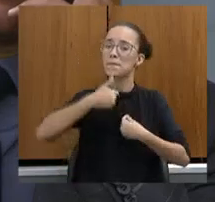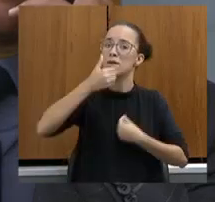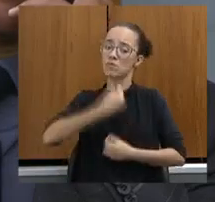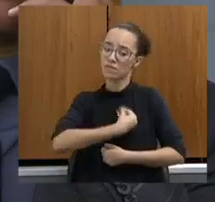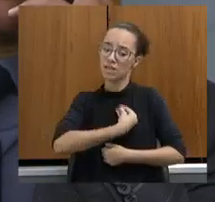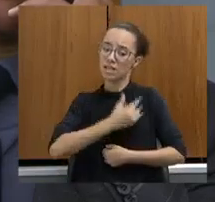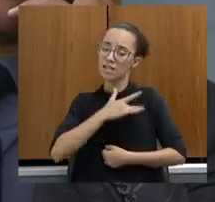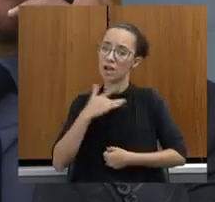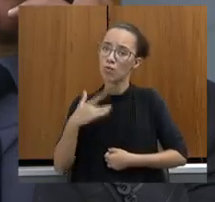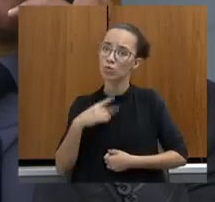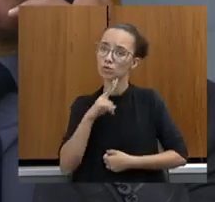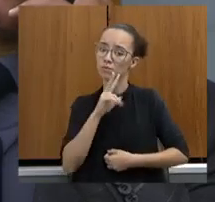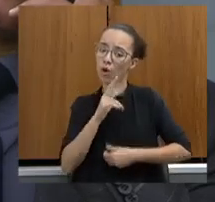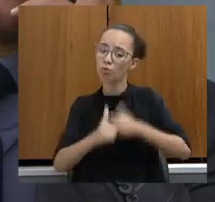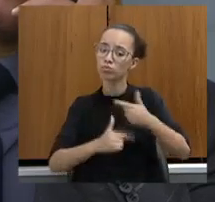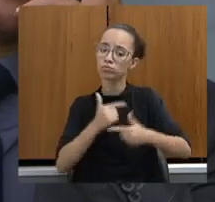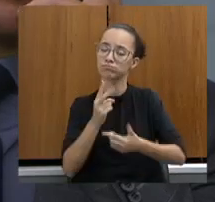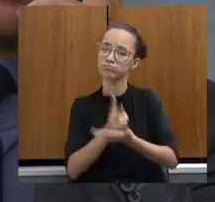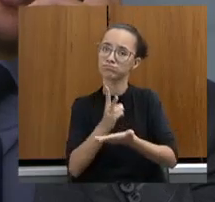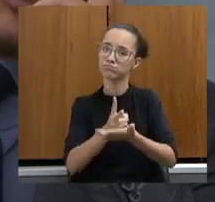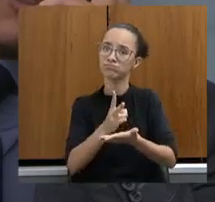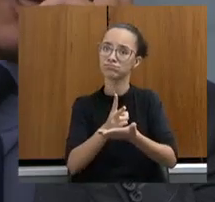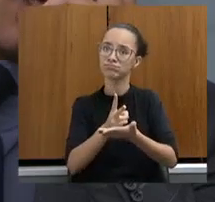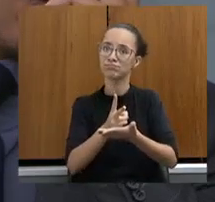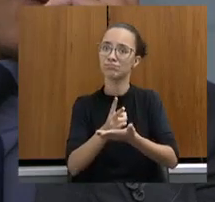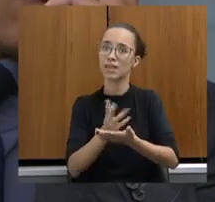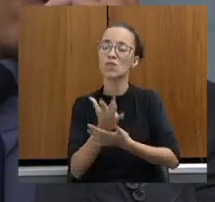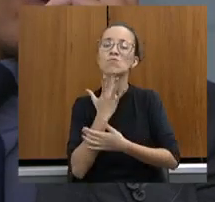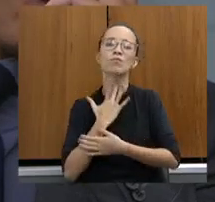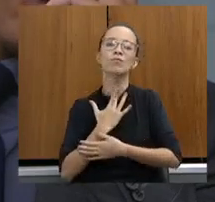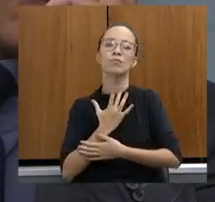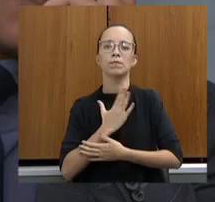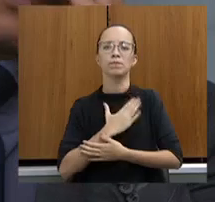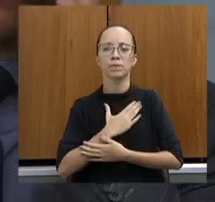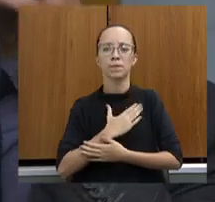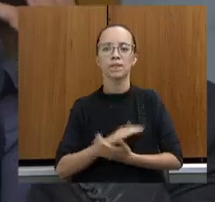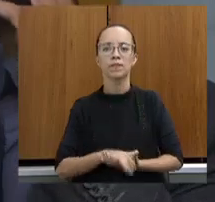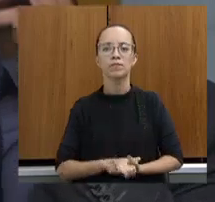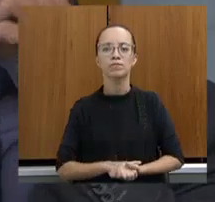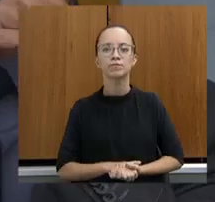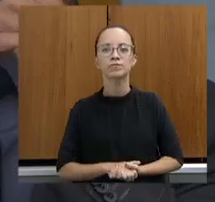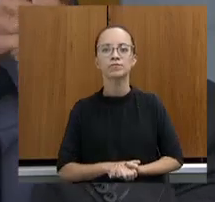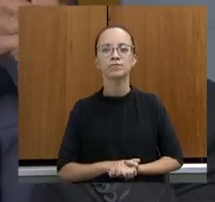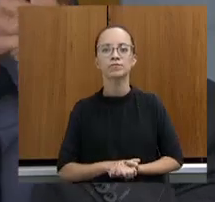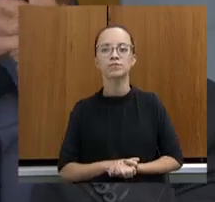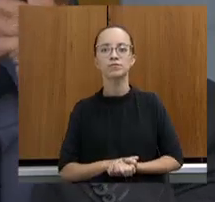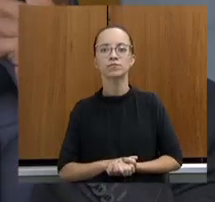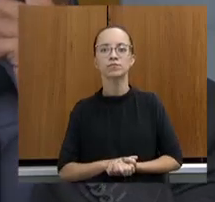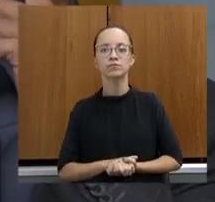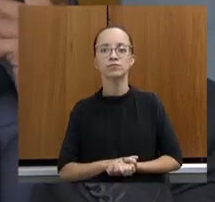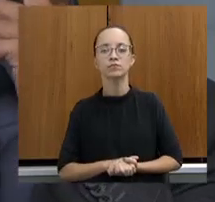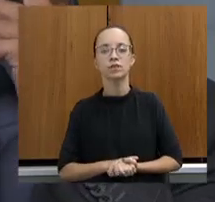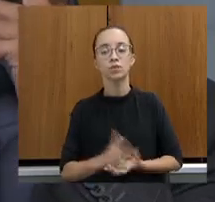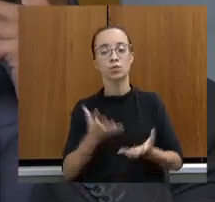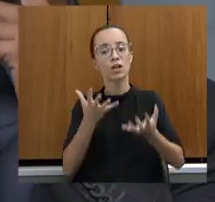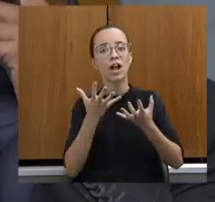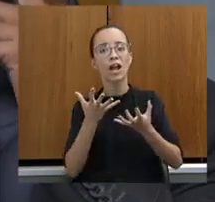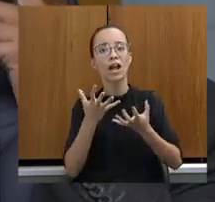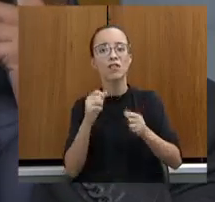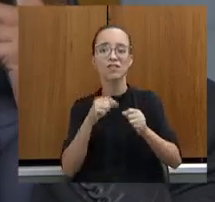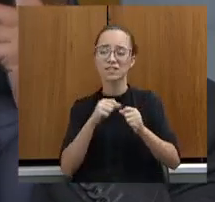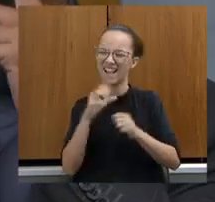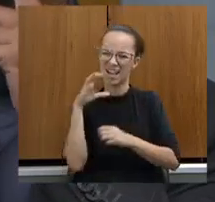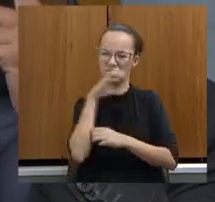e saúde para que a gente possa estar trabalhando aqui esse é o meu desejo e o retrato que a gente quer fazer muito